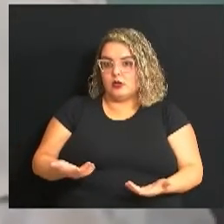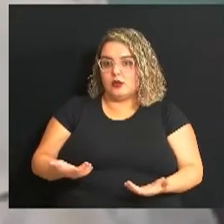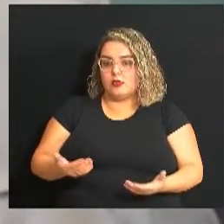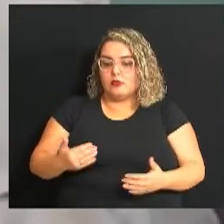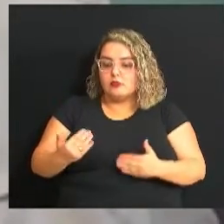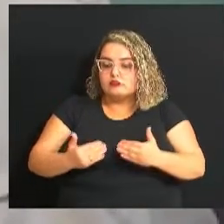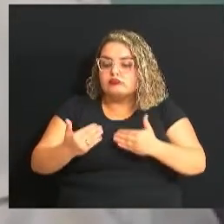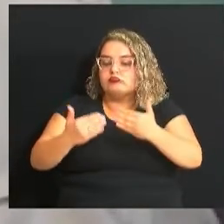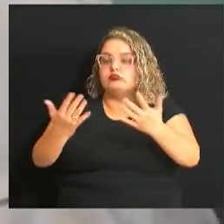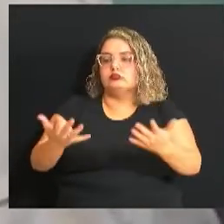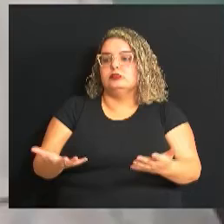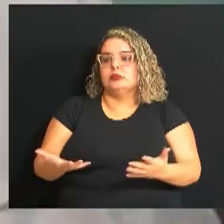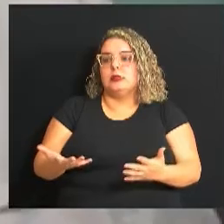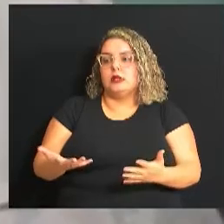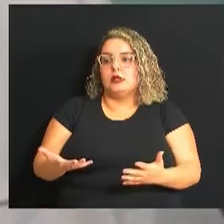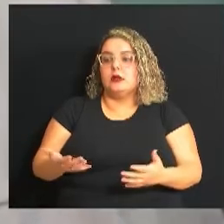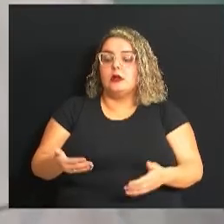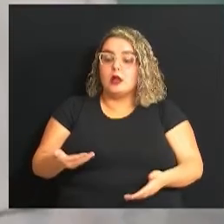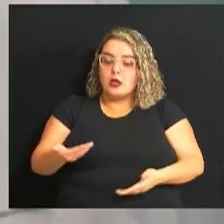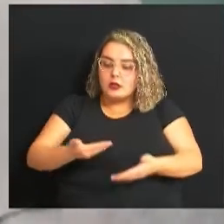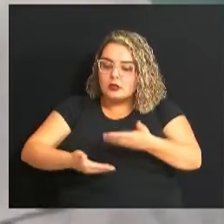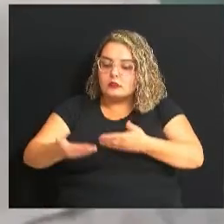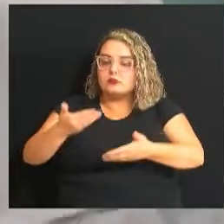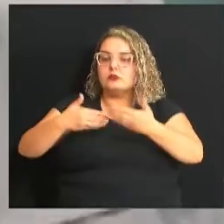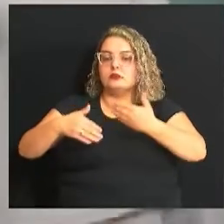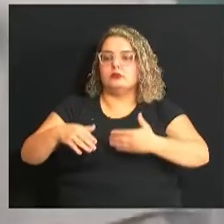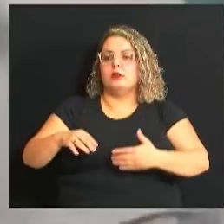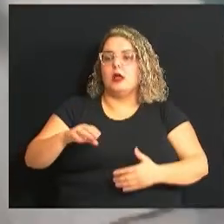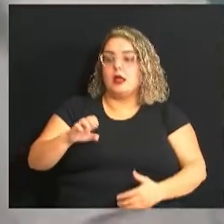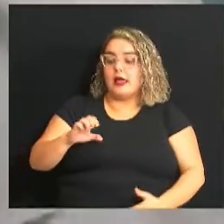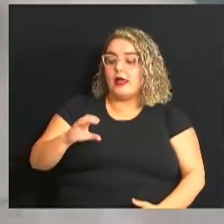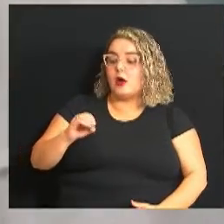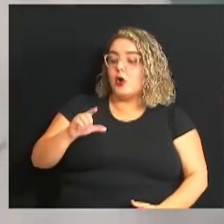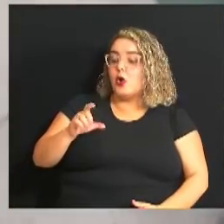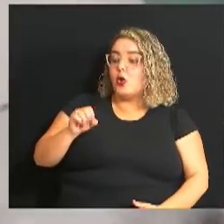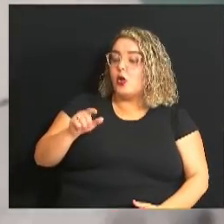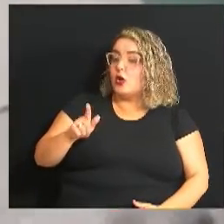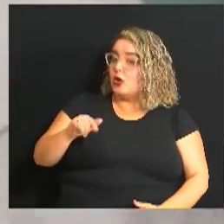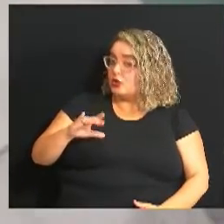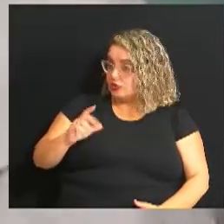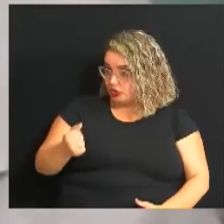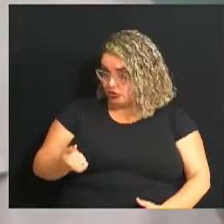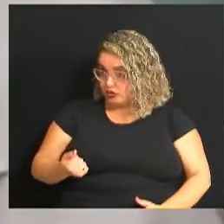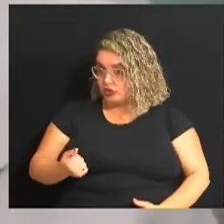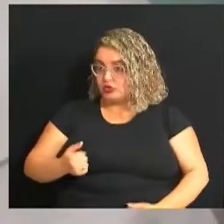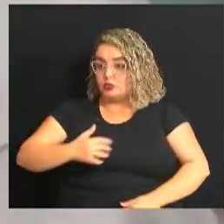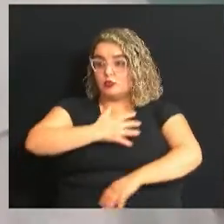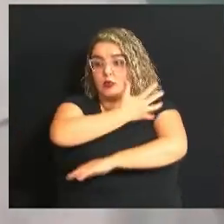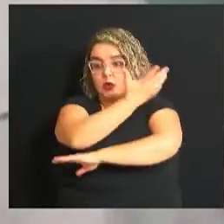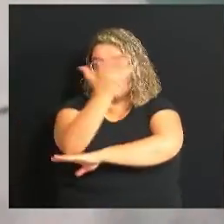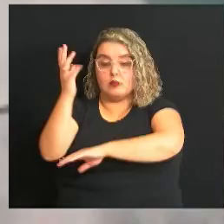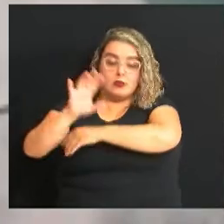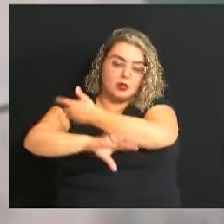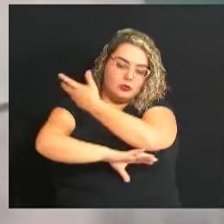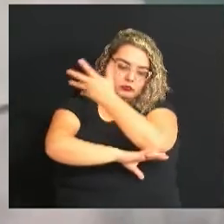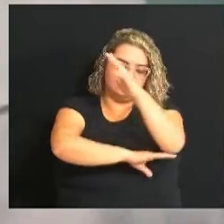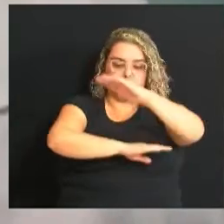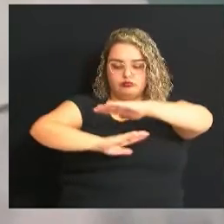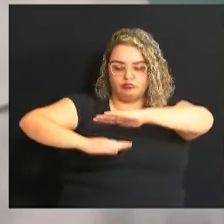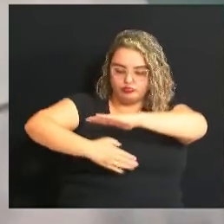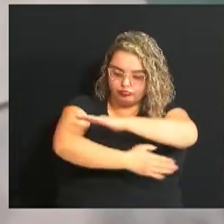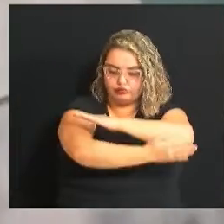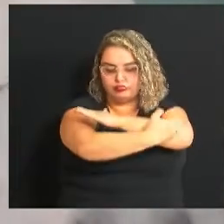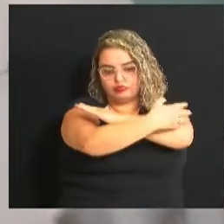interagindo, né, interações ecológicas, interações com seres humanos e com outros elementos da natureza, é fundamental para